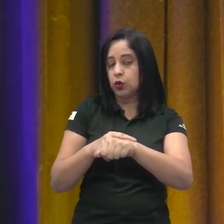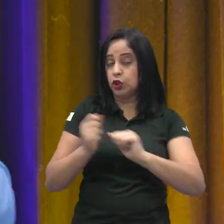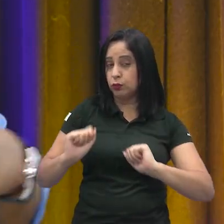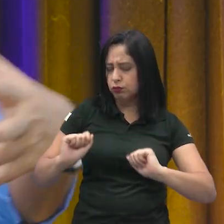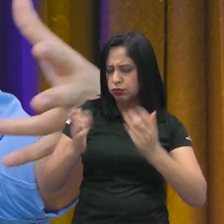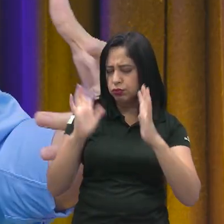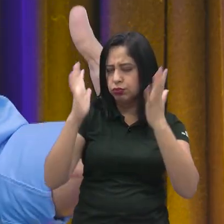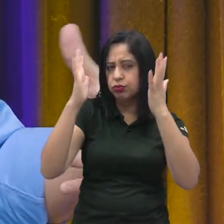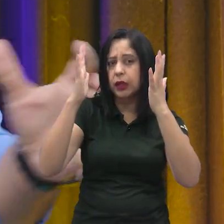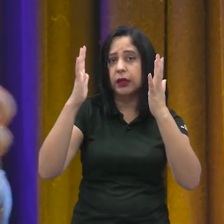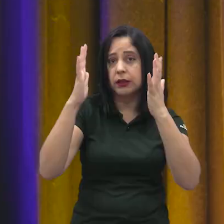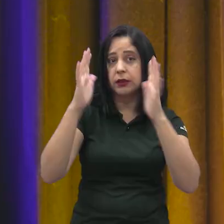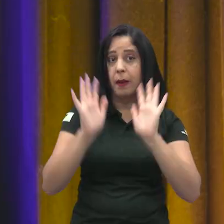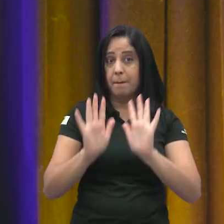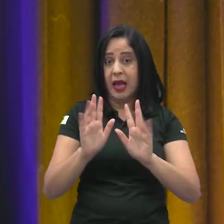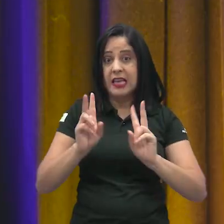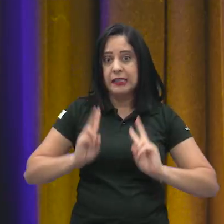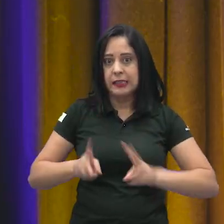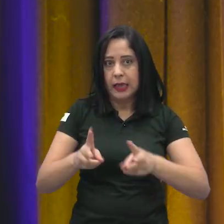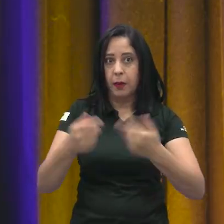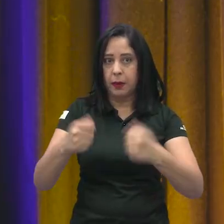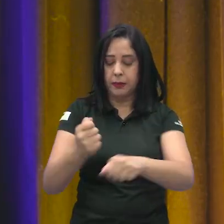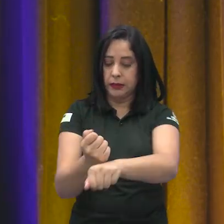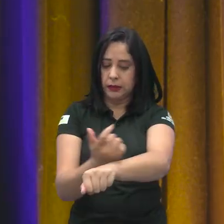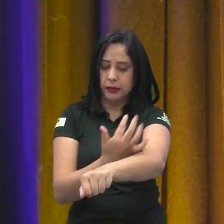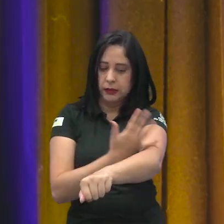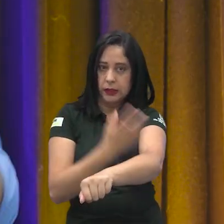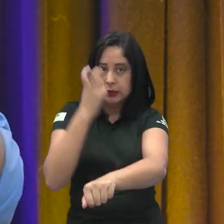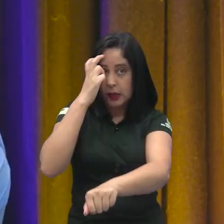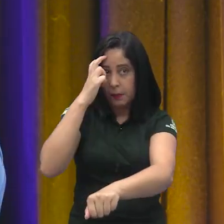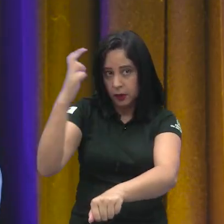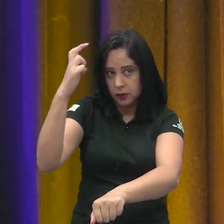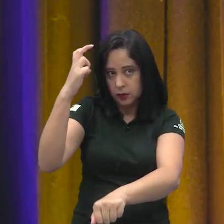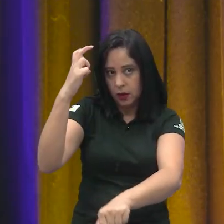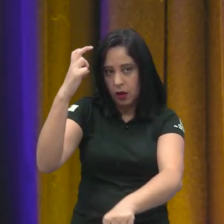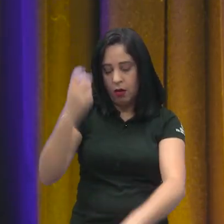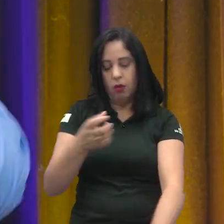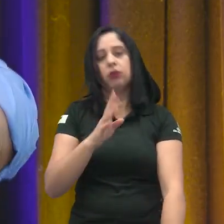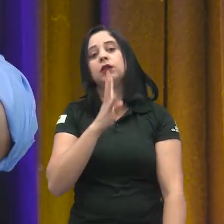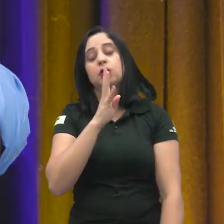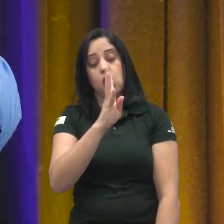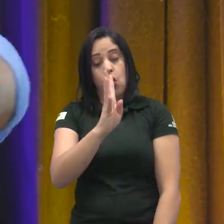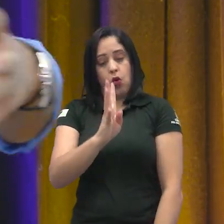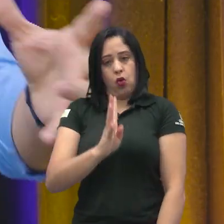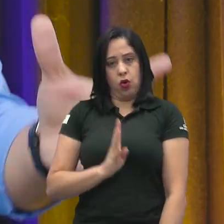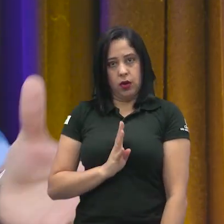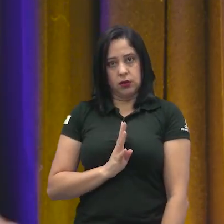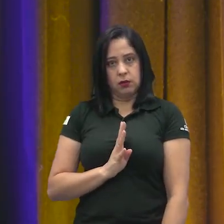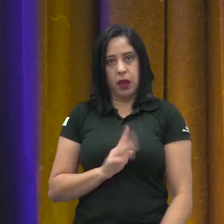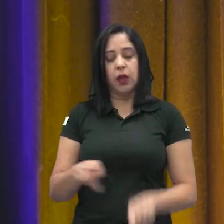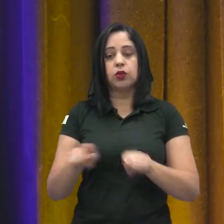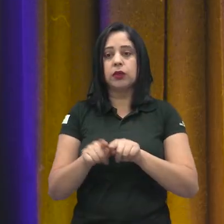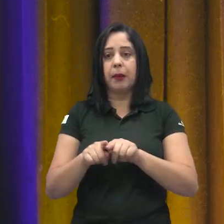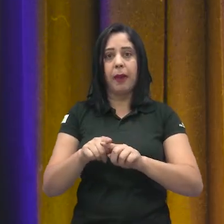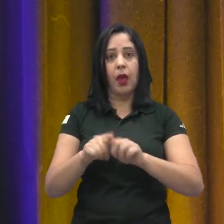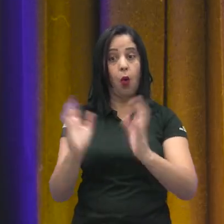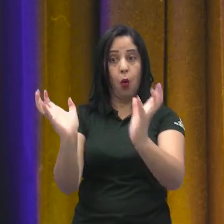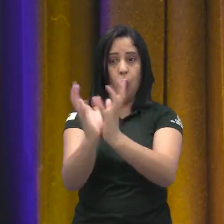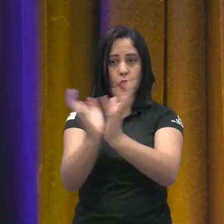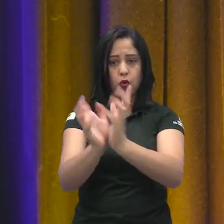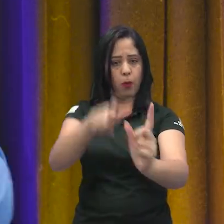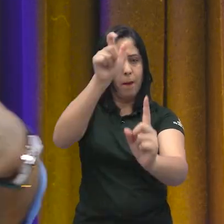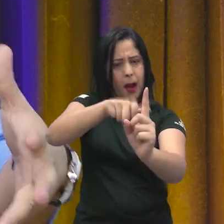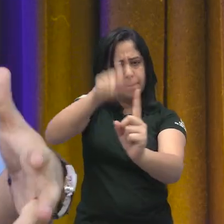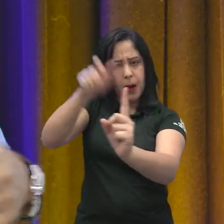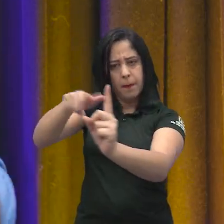ter também essa questão de autoconhecimento. Não só vinculada à questão de autoconhecimento próprio, mas também de toda a equipe. E logo também